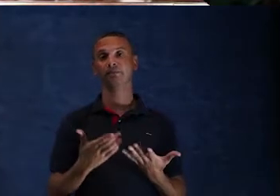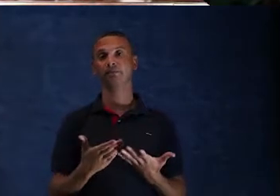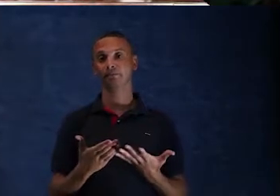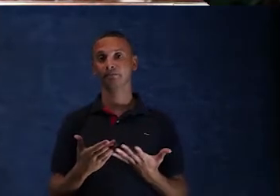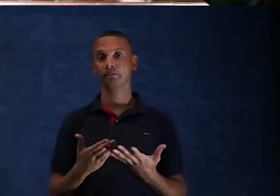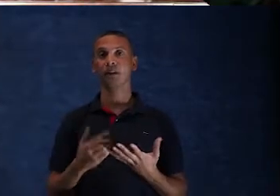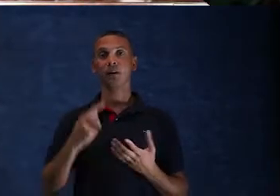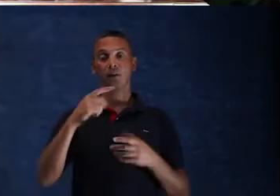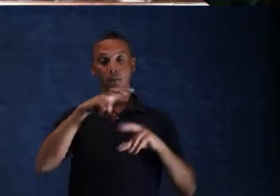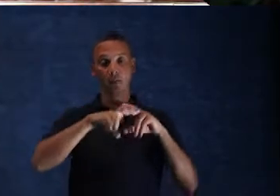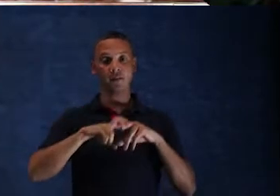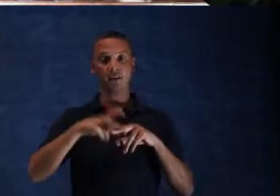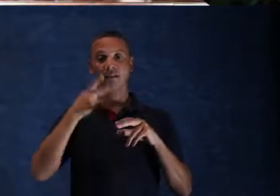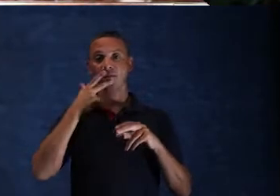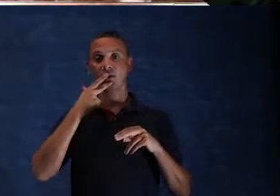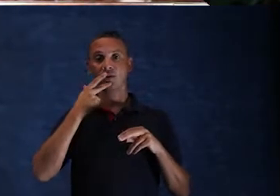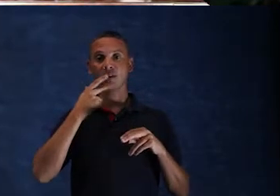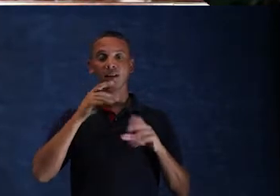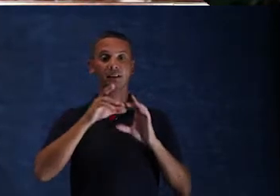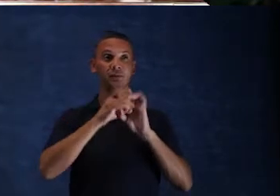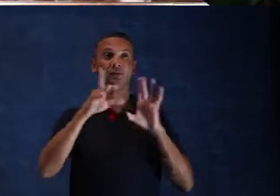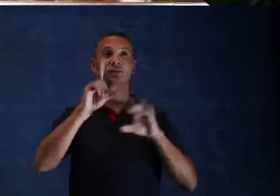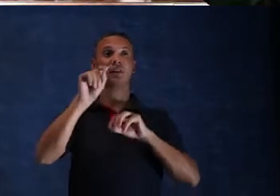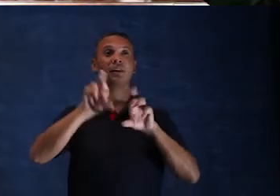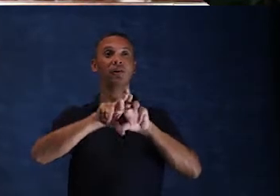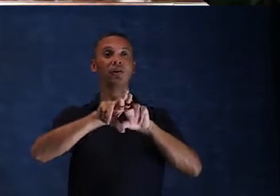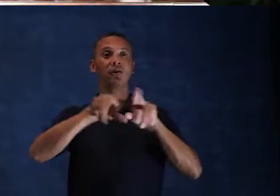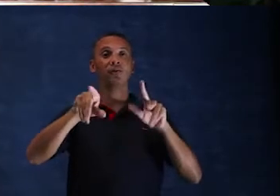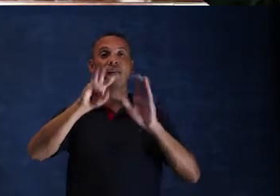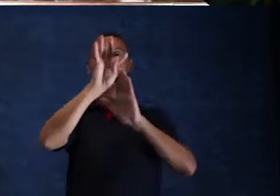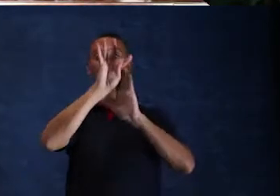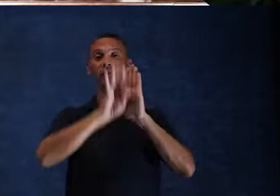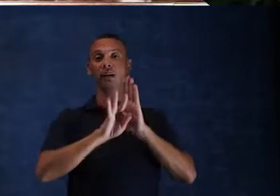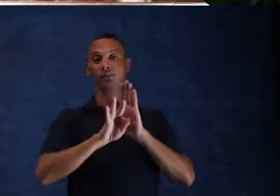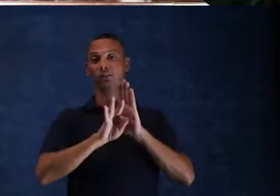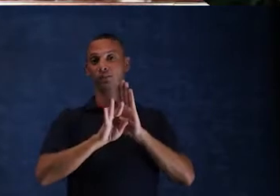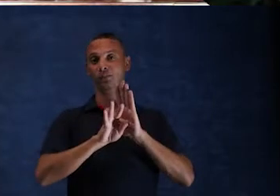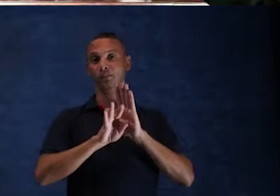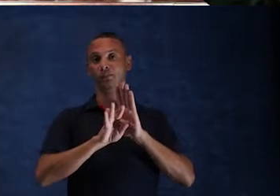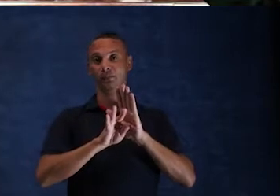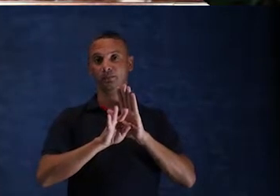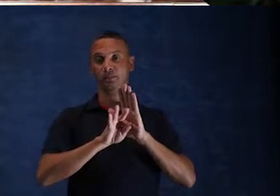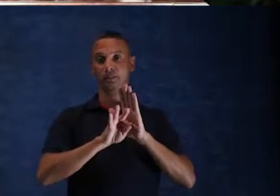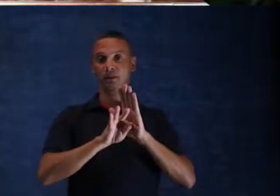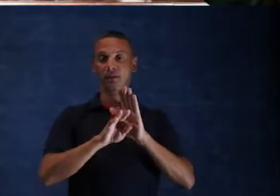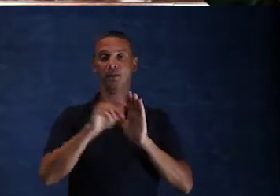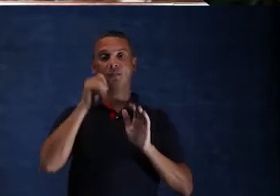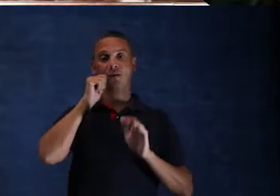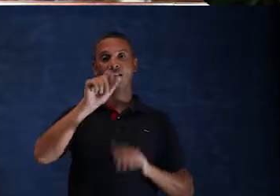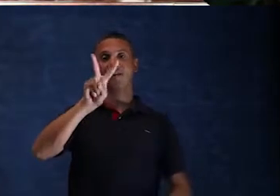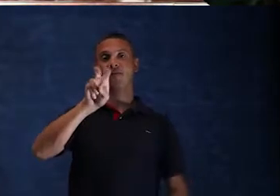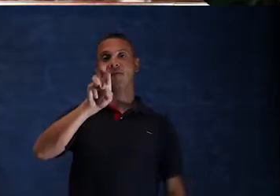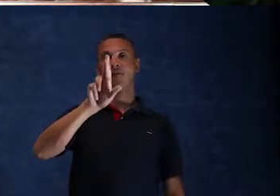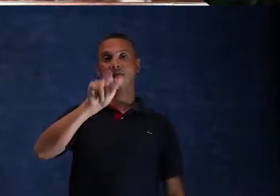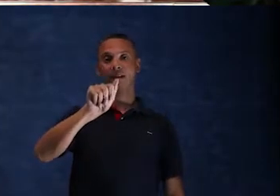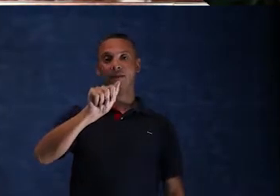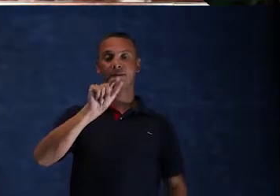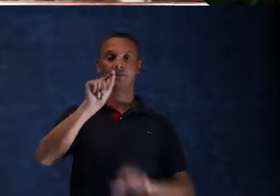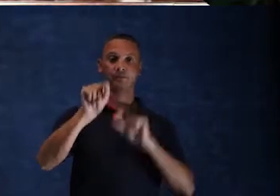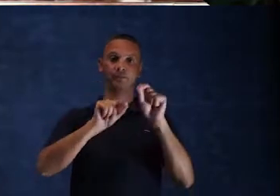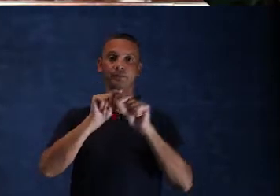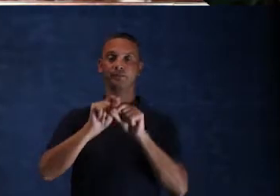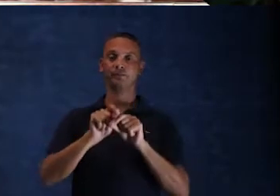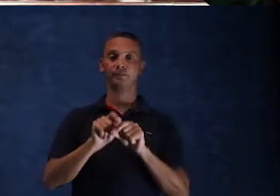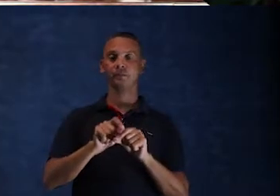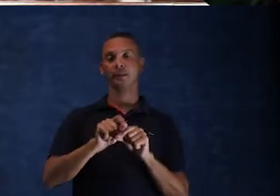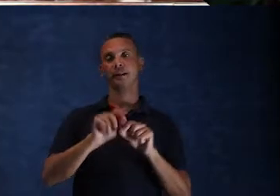deixei um pouco diferente esse texto da Vera, que ela é